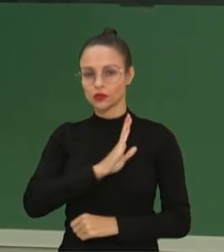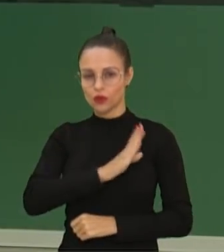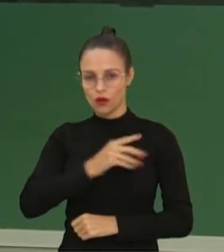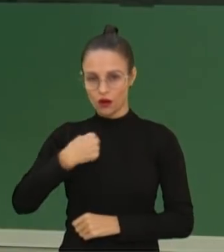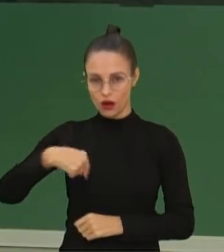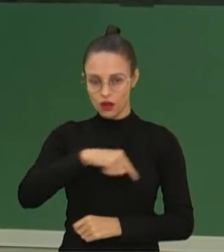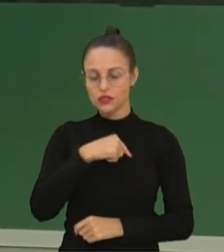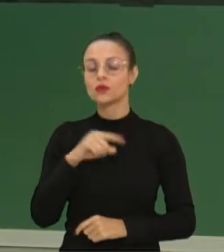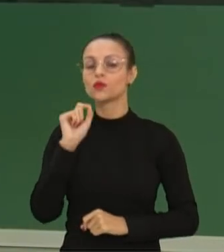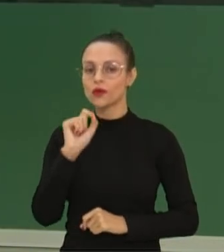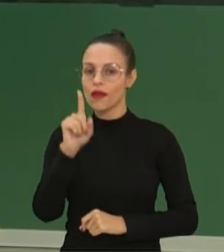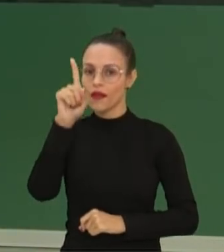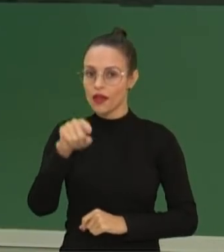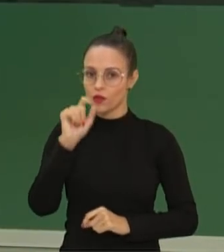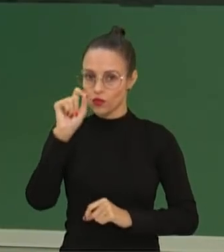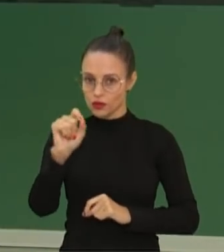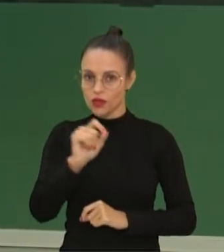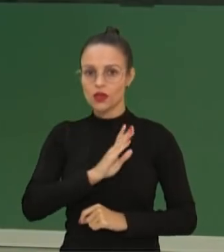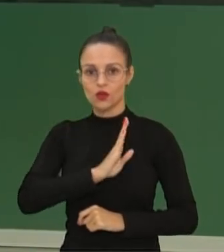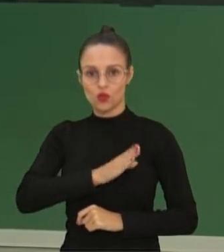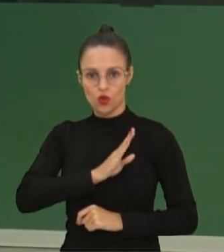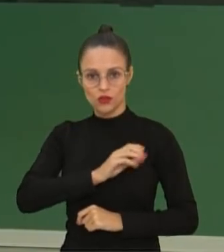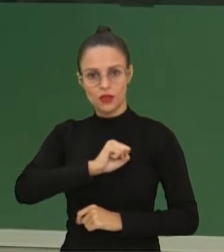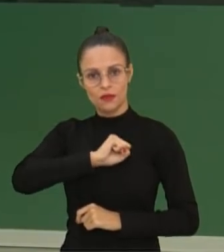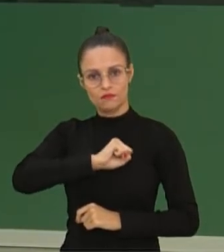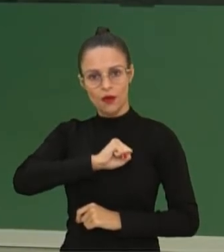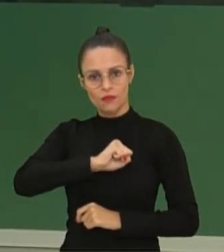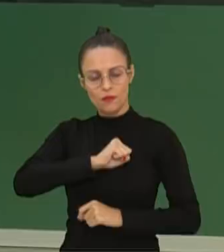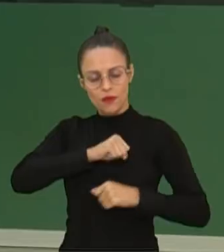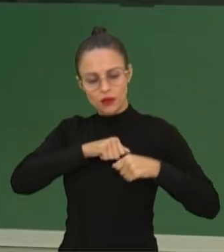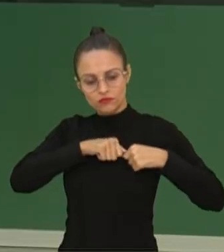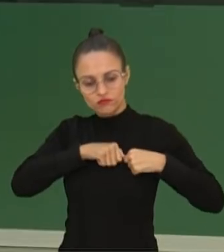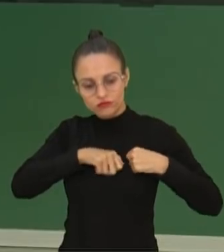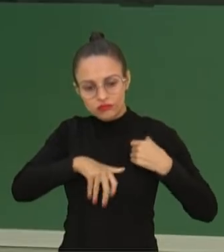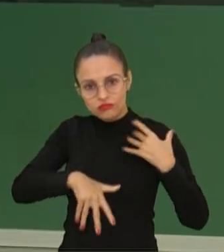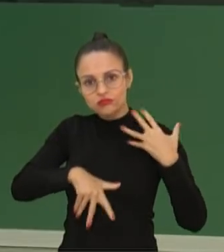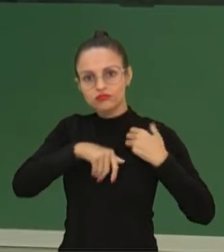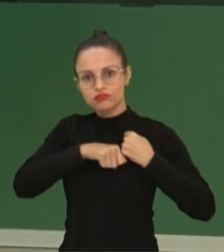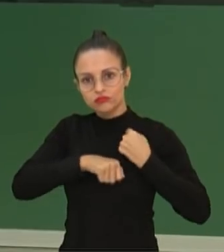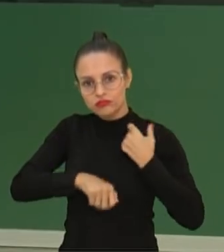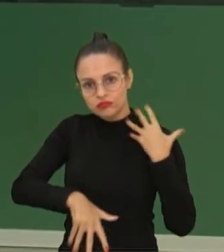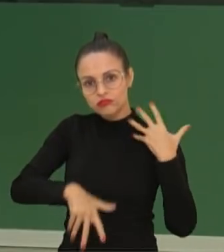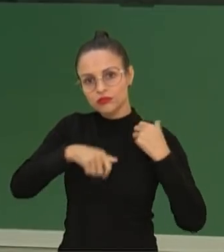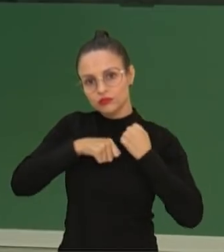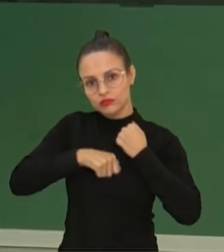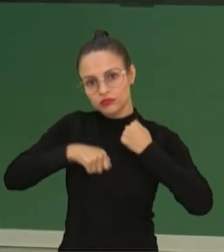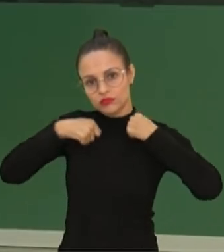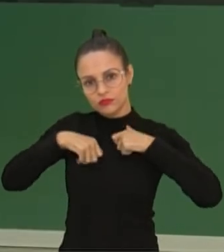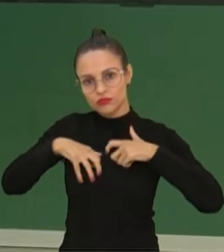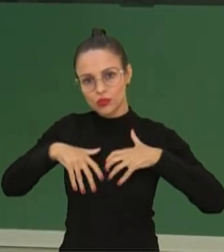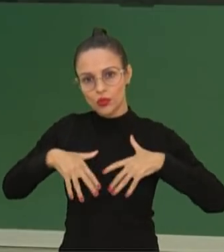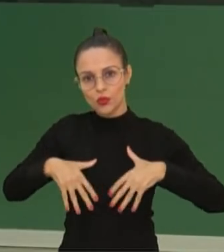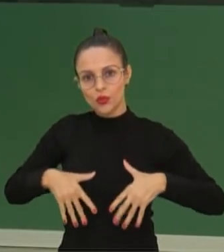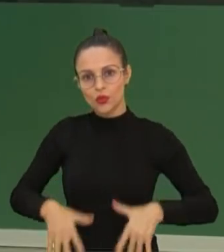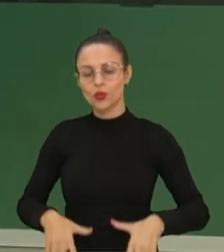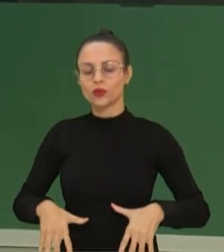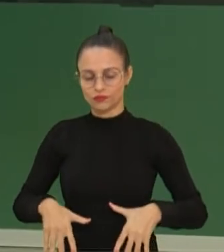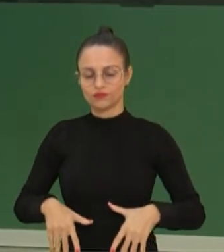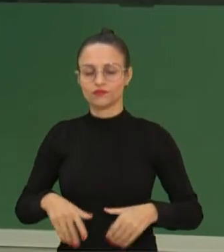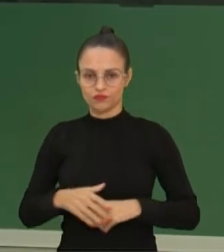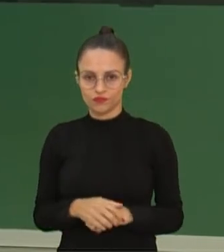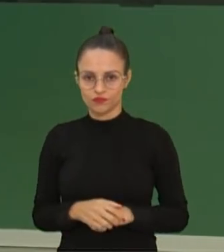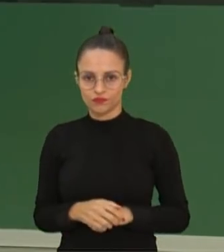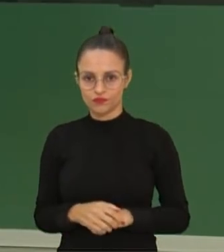sistema cardiovascular é, através do coração, bombear o sangue e o sangue levar esses diferentes